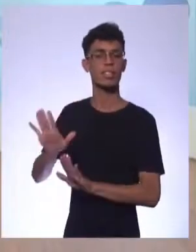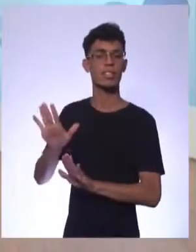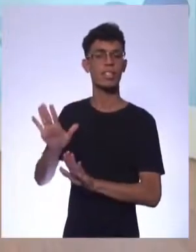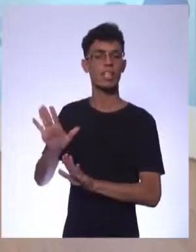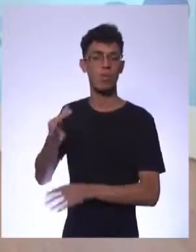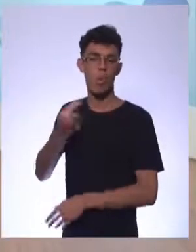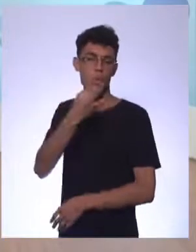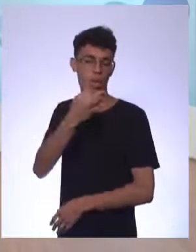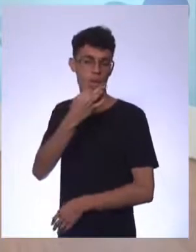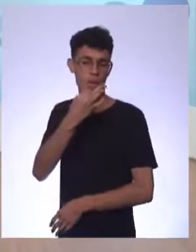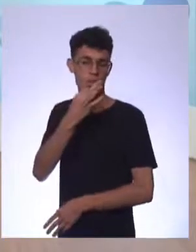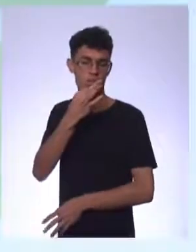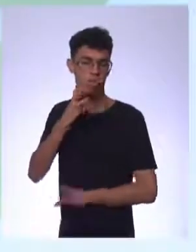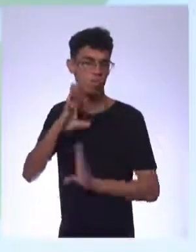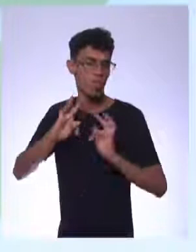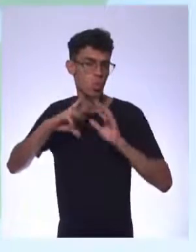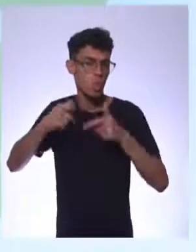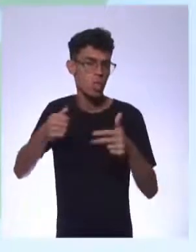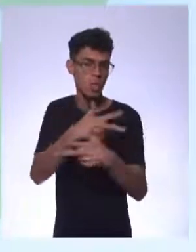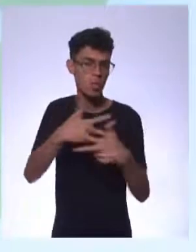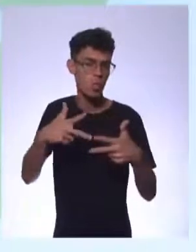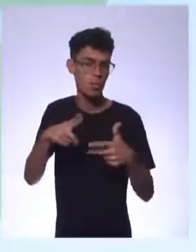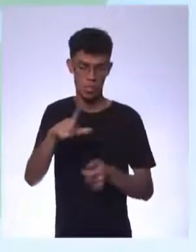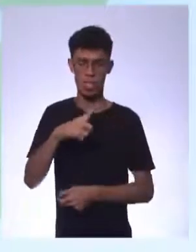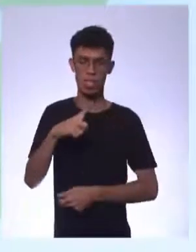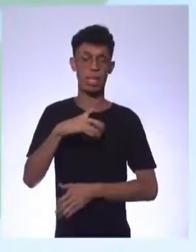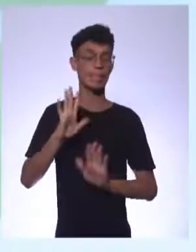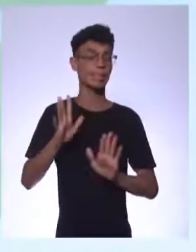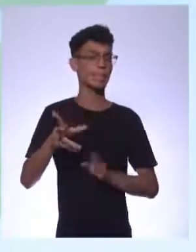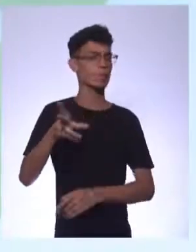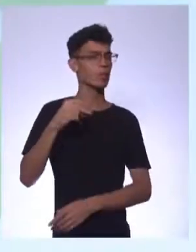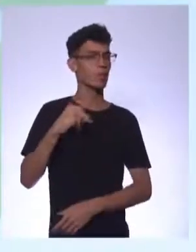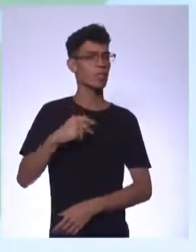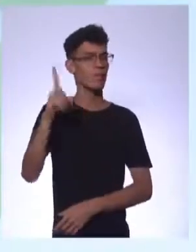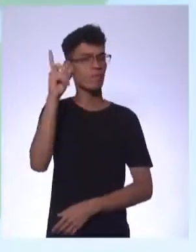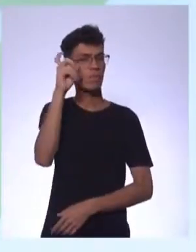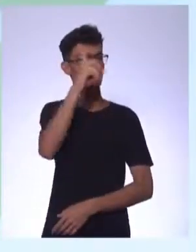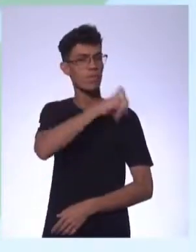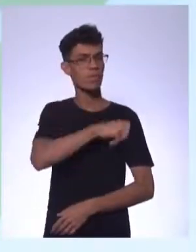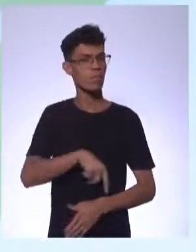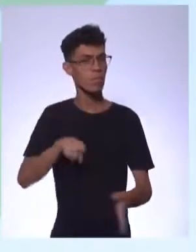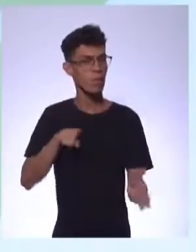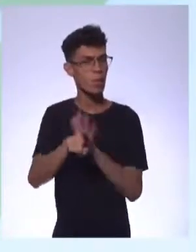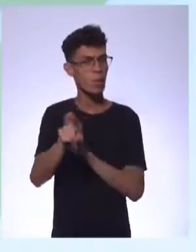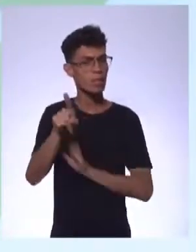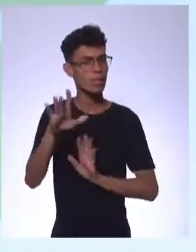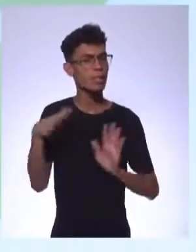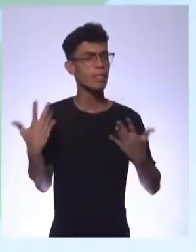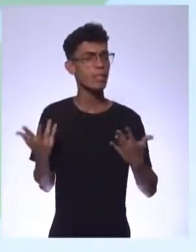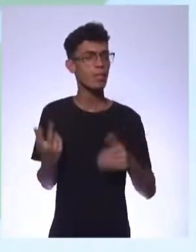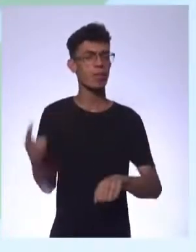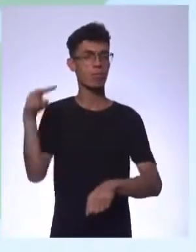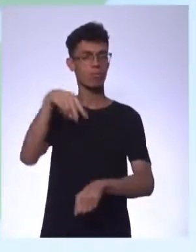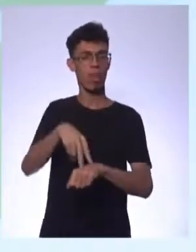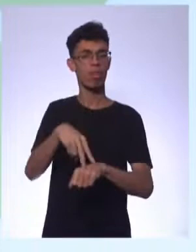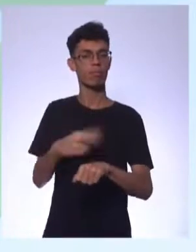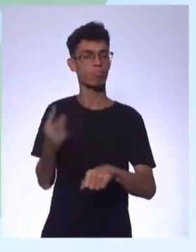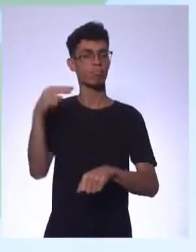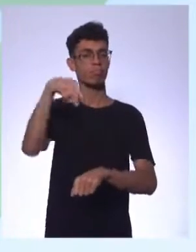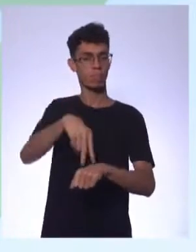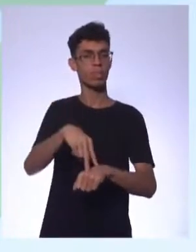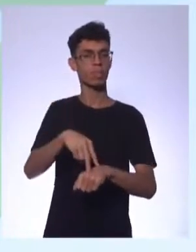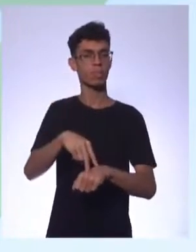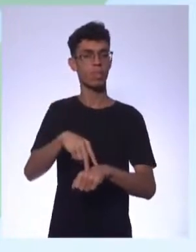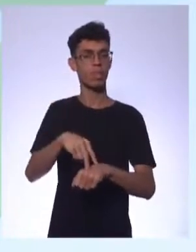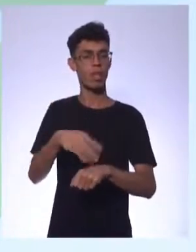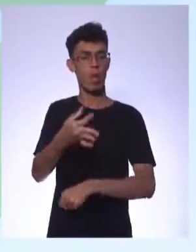opinião sobre tudo? Nossa, que pergunta difícil. Está sempre se posicionando, está sempre olha, eu